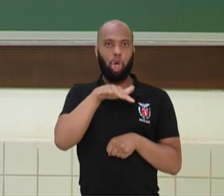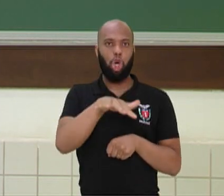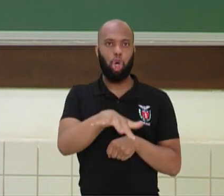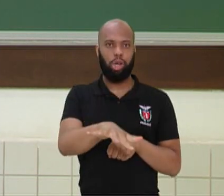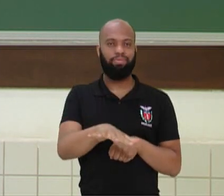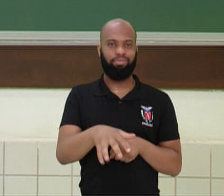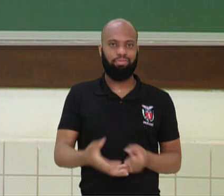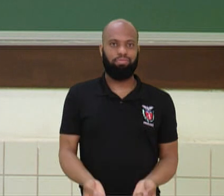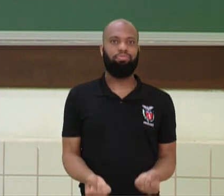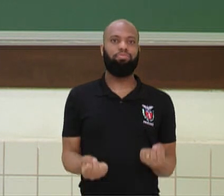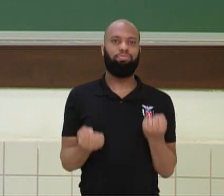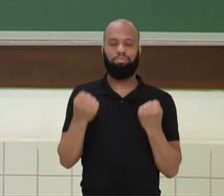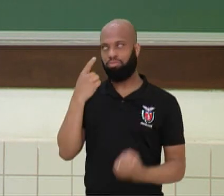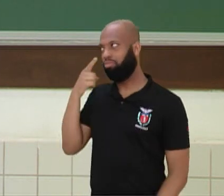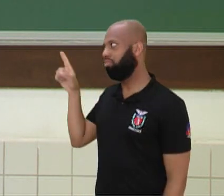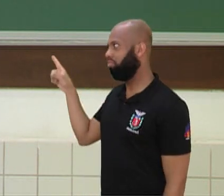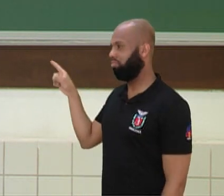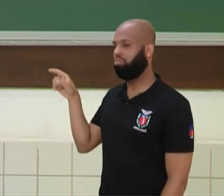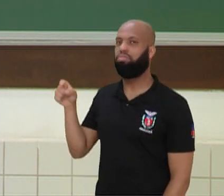soltando conforme eu